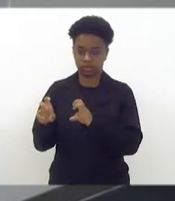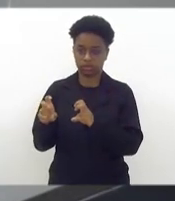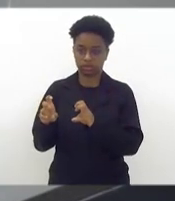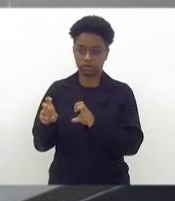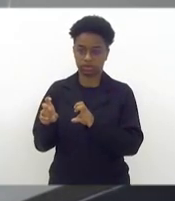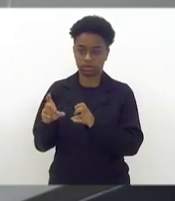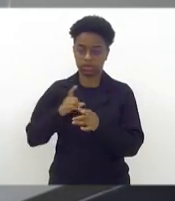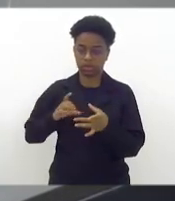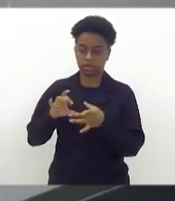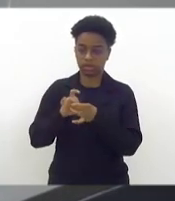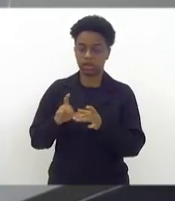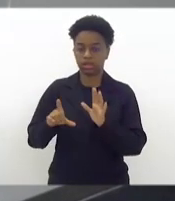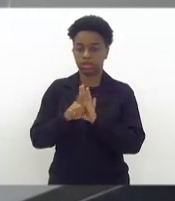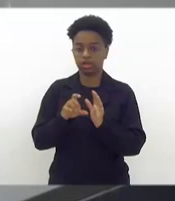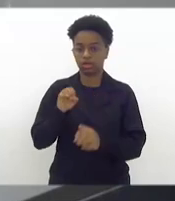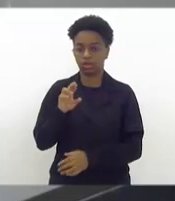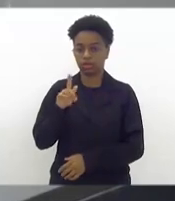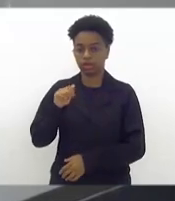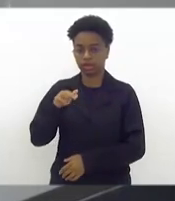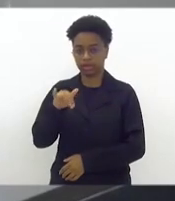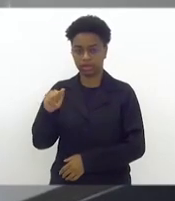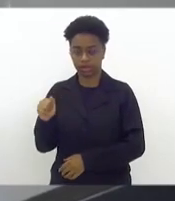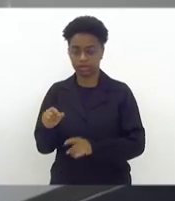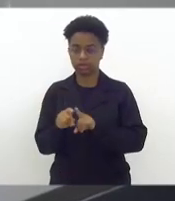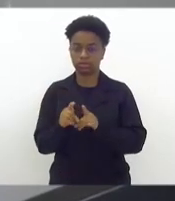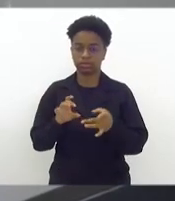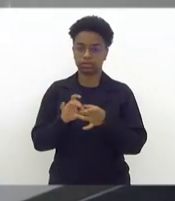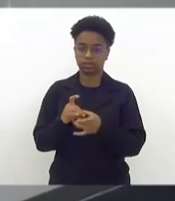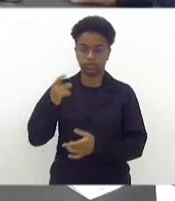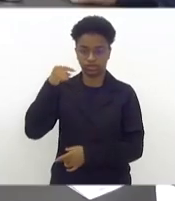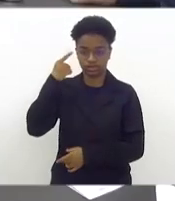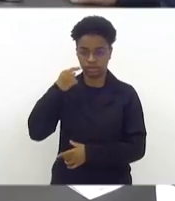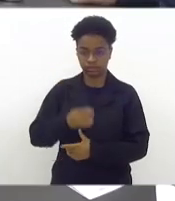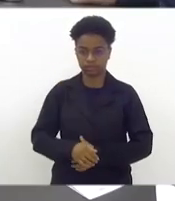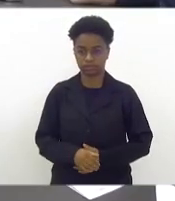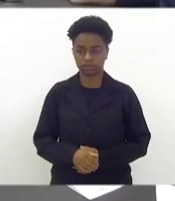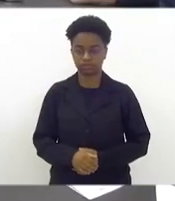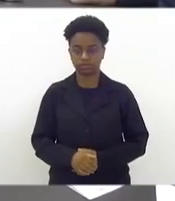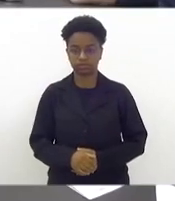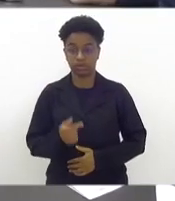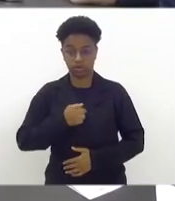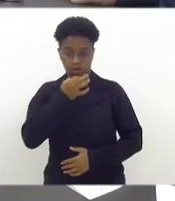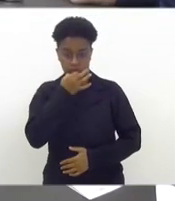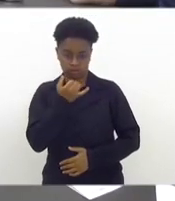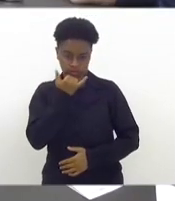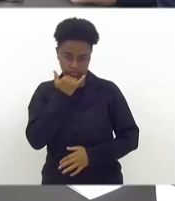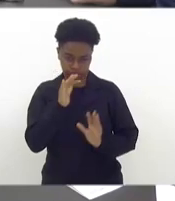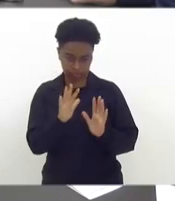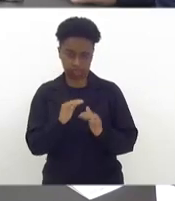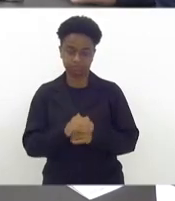previstas na lei orgânica são normas gerais de direito. Agora, só me perdoe fazer um comentário. Olha só.